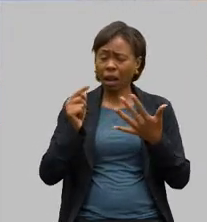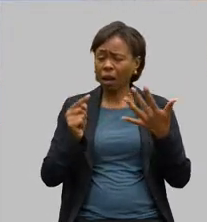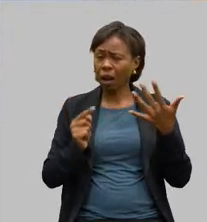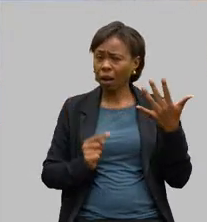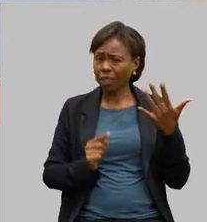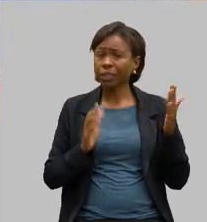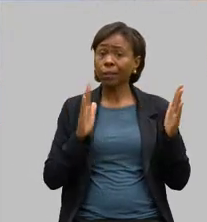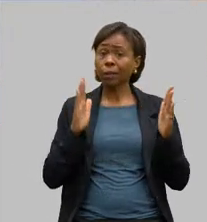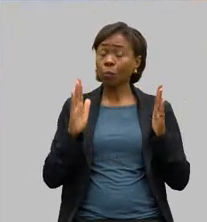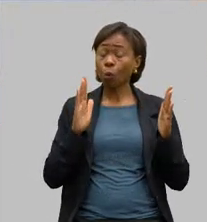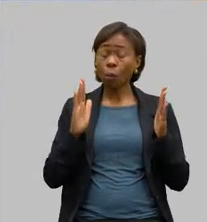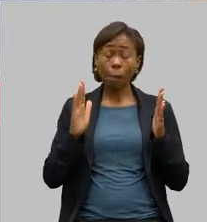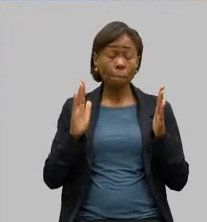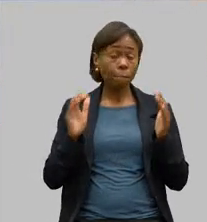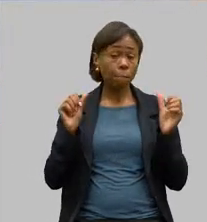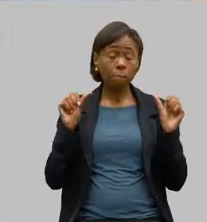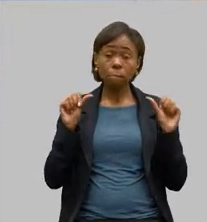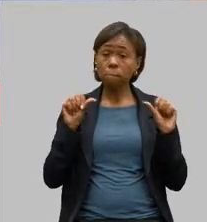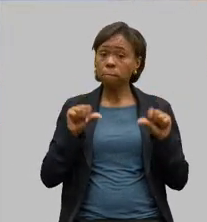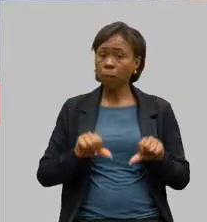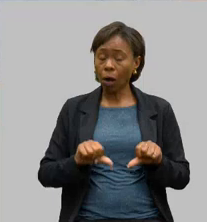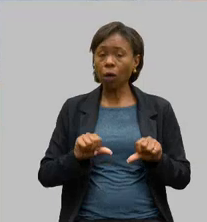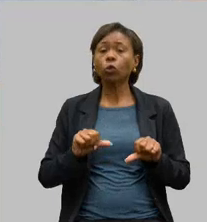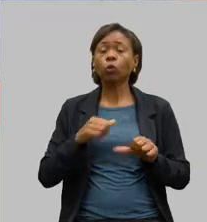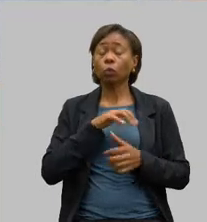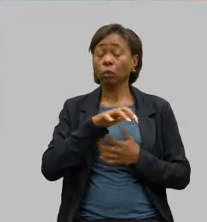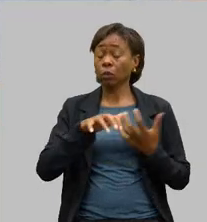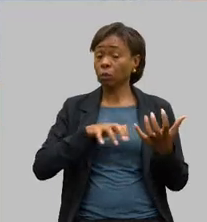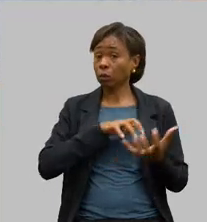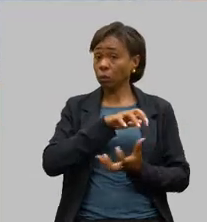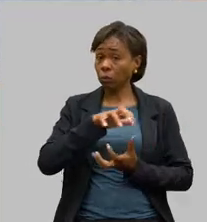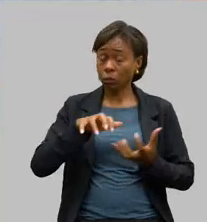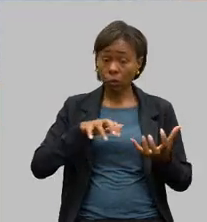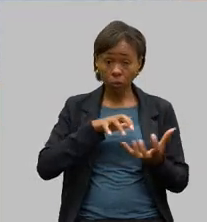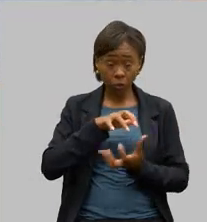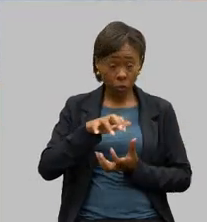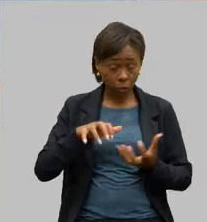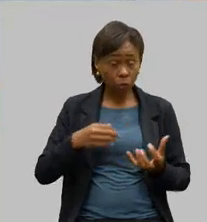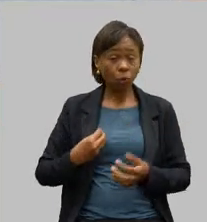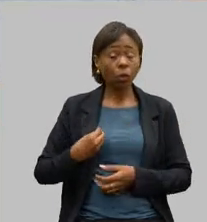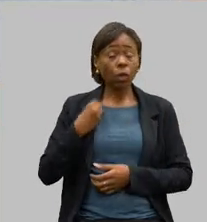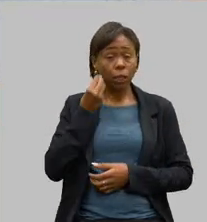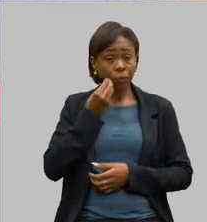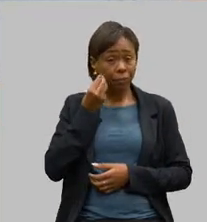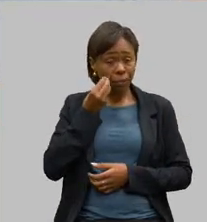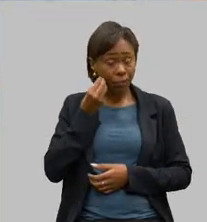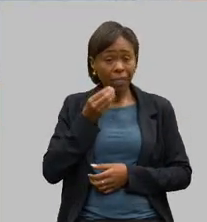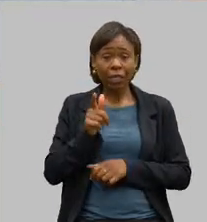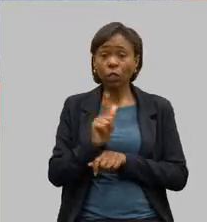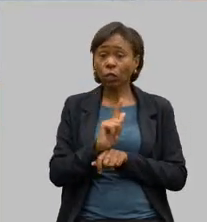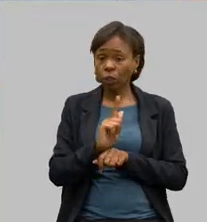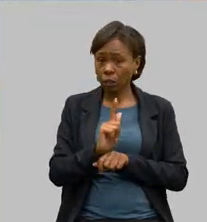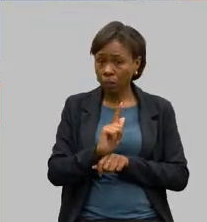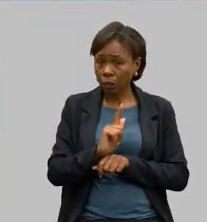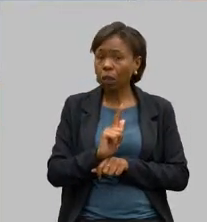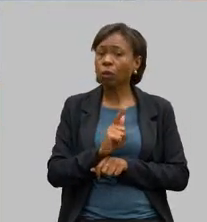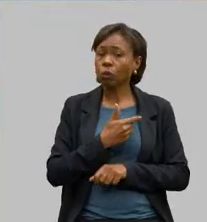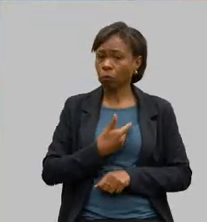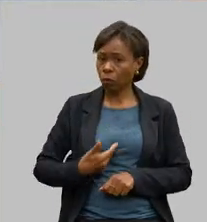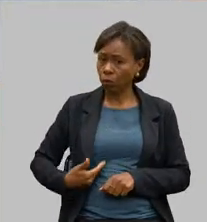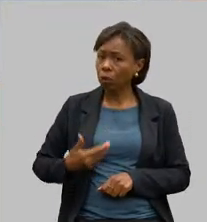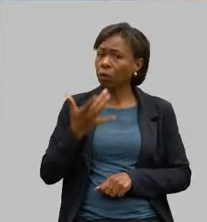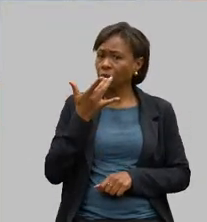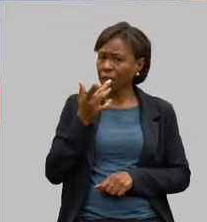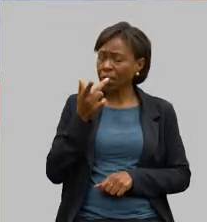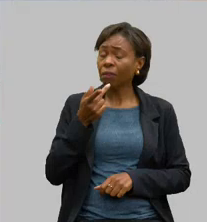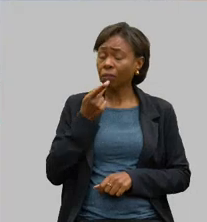mais caótico desde que eu já vivi na Gestão Pública foram esses dias eu falo isso com muita clareza e honestidade porque foi